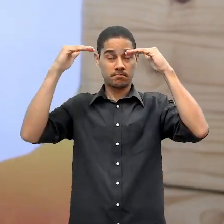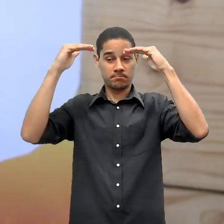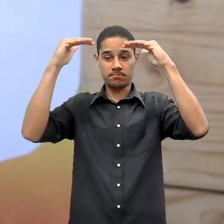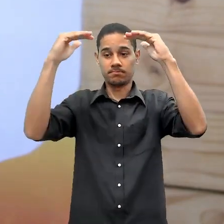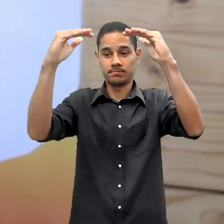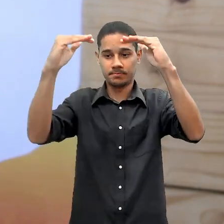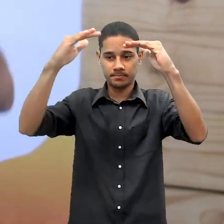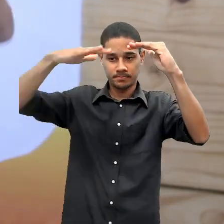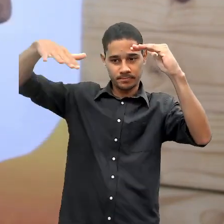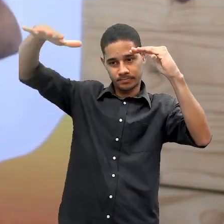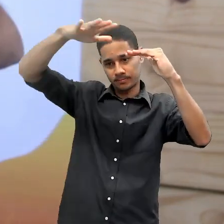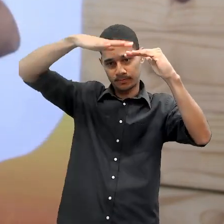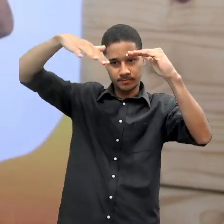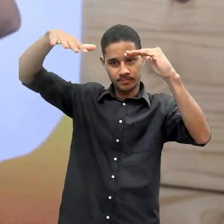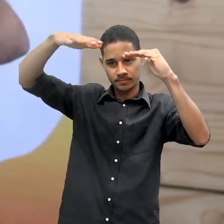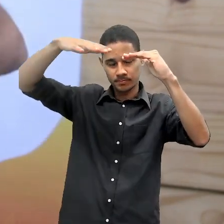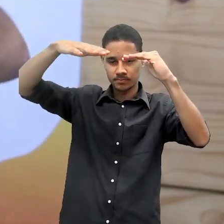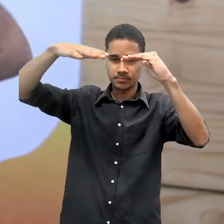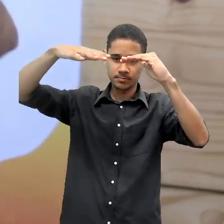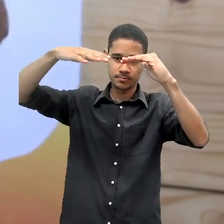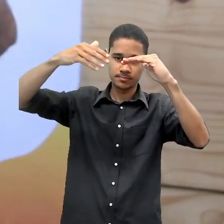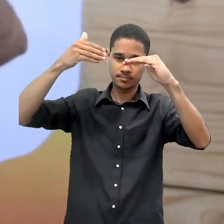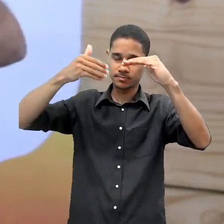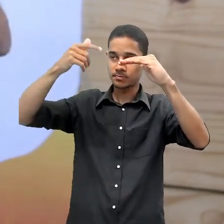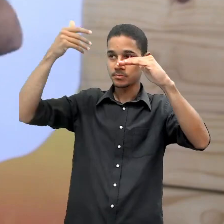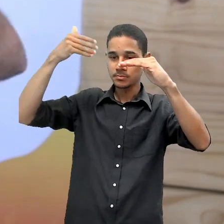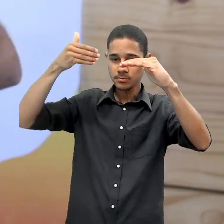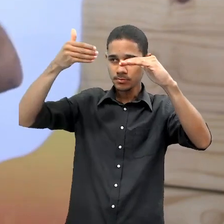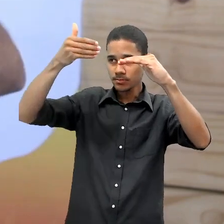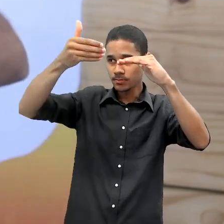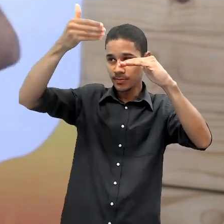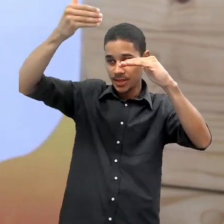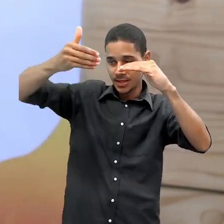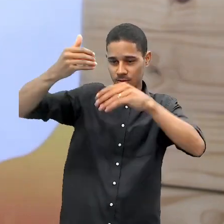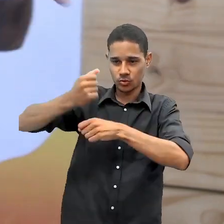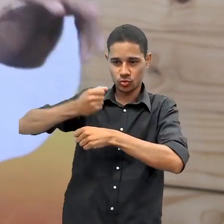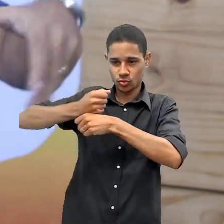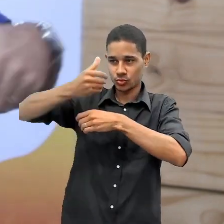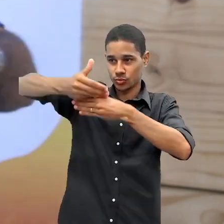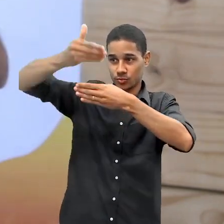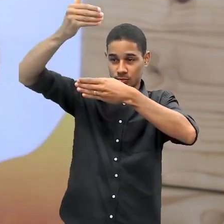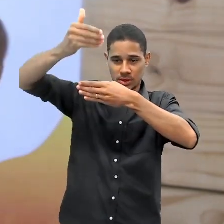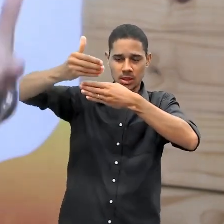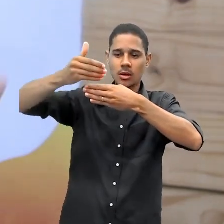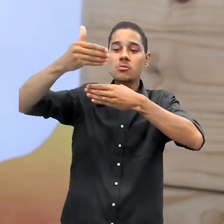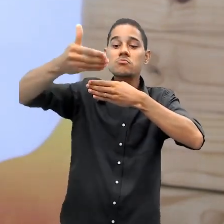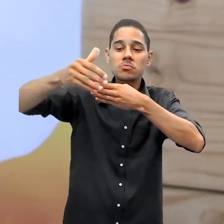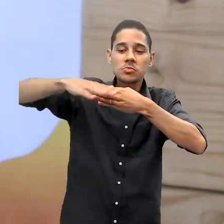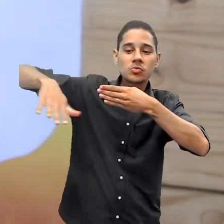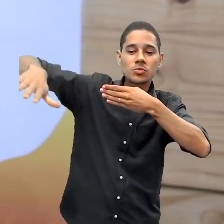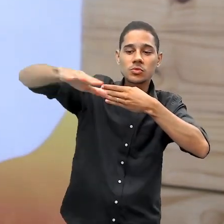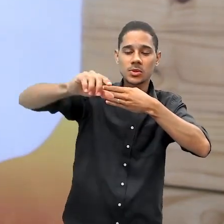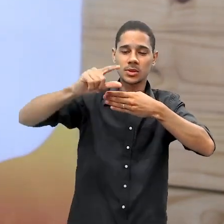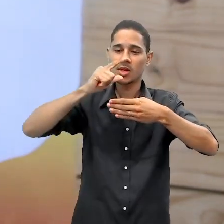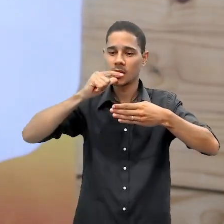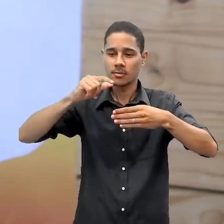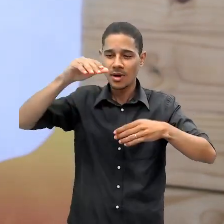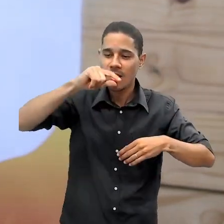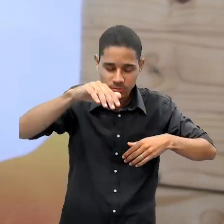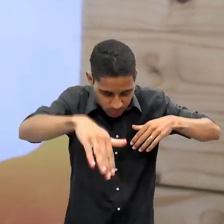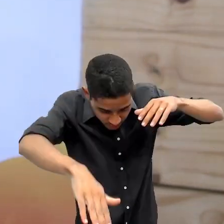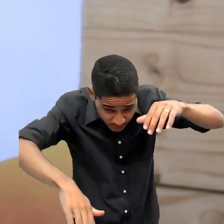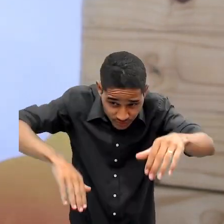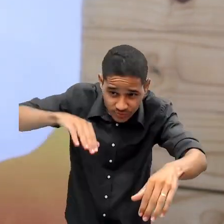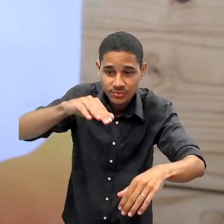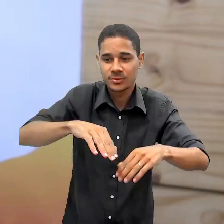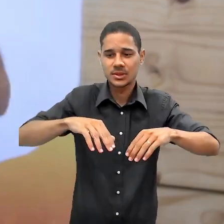cobertura, né? O apartamento, a parte construtiva para a parte interna, você vai ter uma área gourmet, uma piscina, né? E um jardim